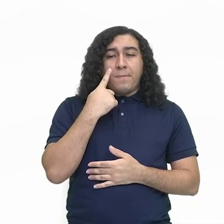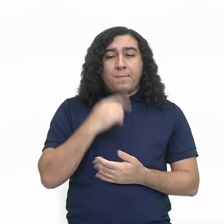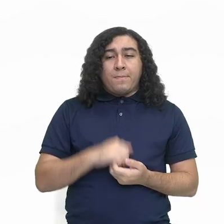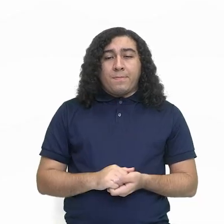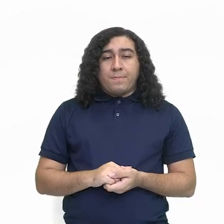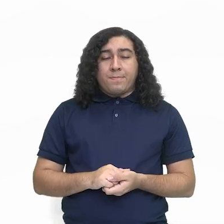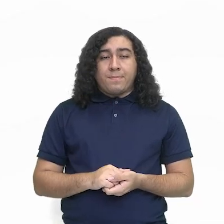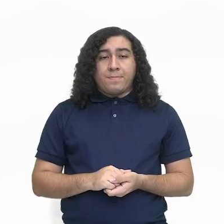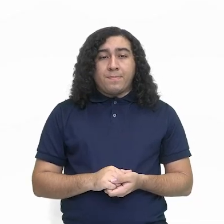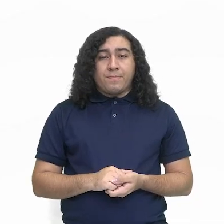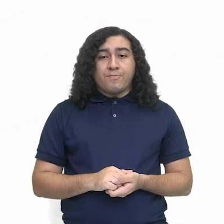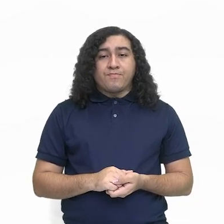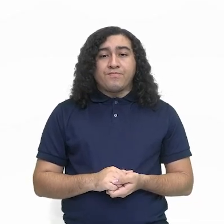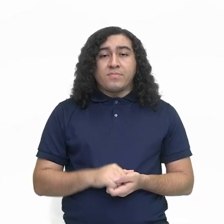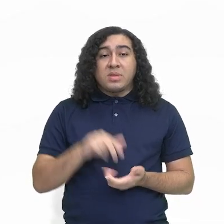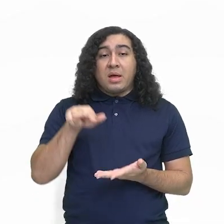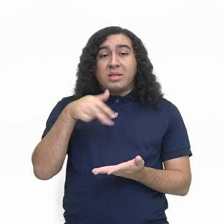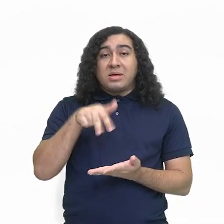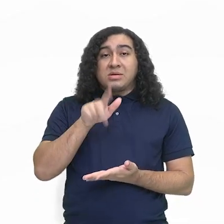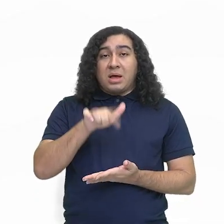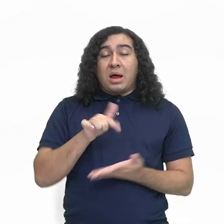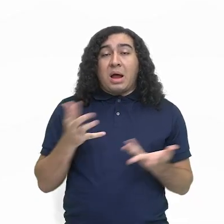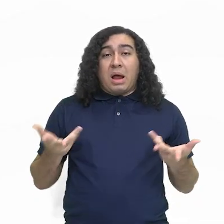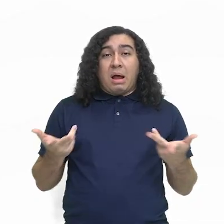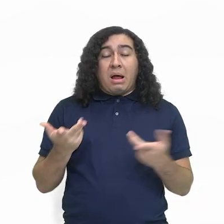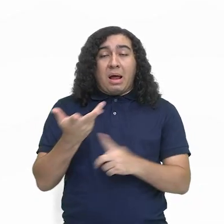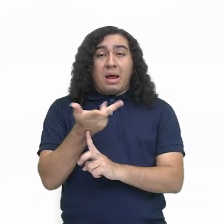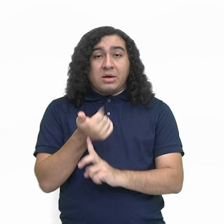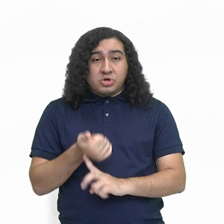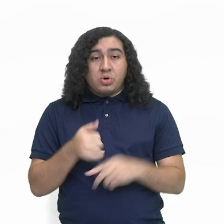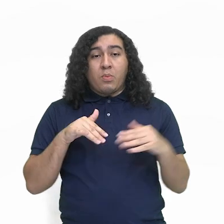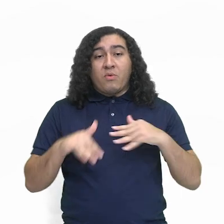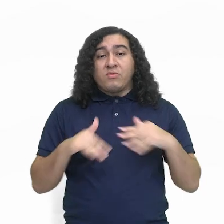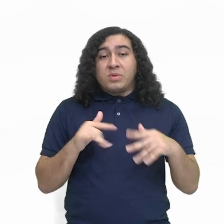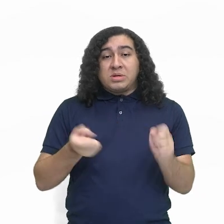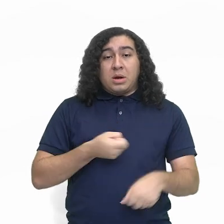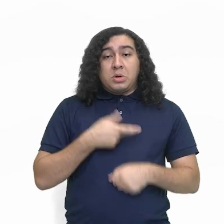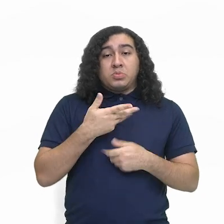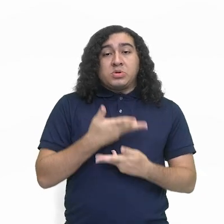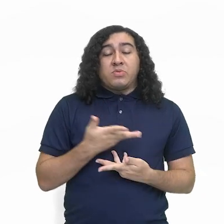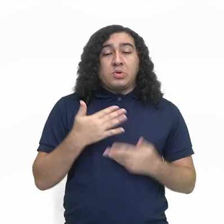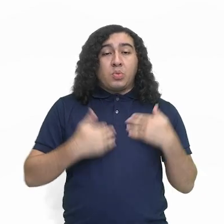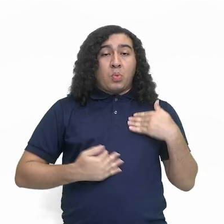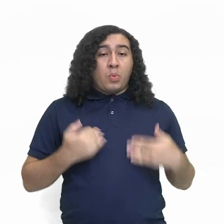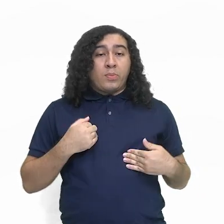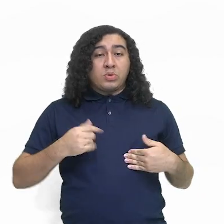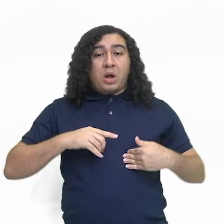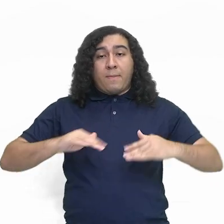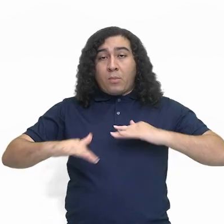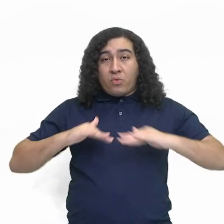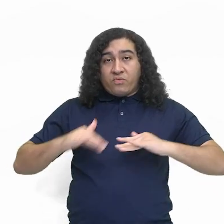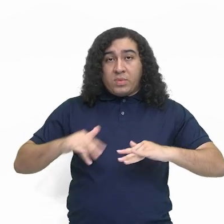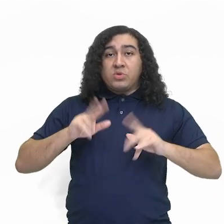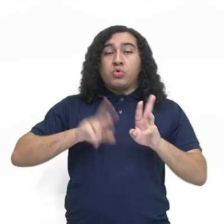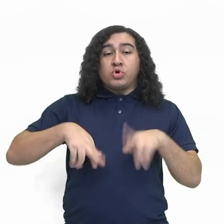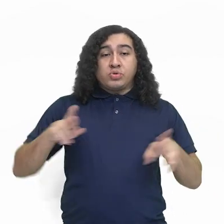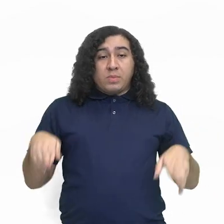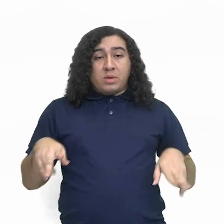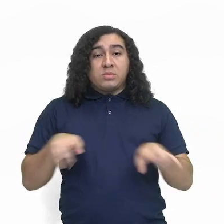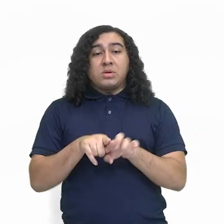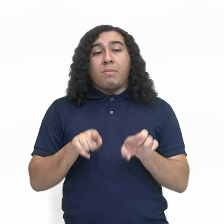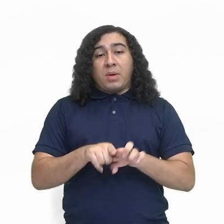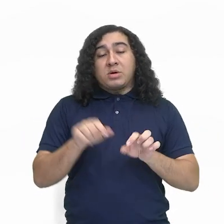ver. A dança é arte de movimentar expressivamente o corpo, seguindo movimentos ritmados,